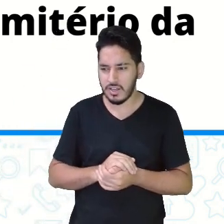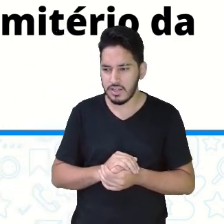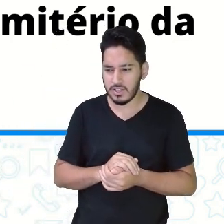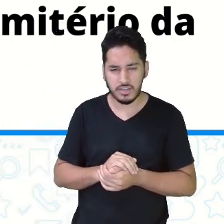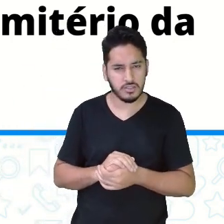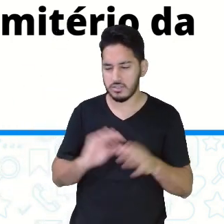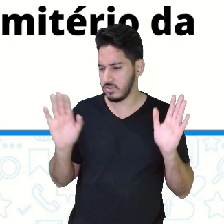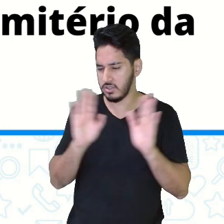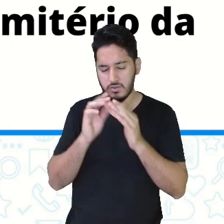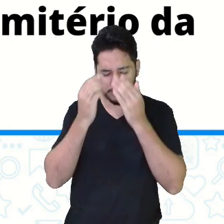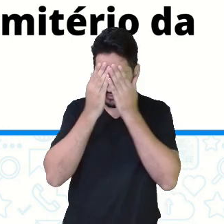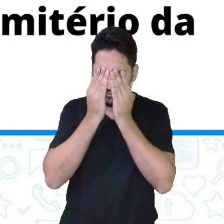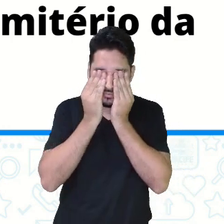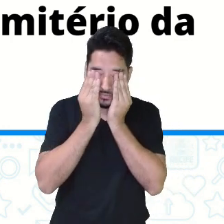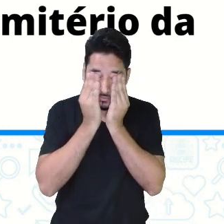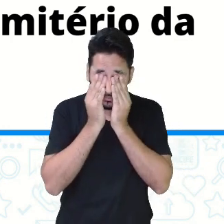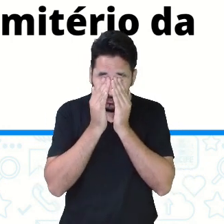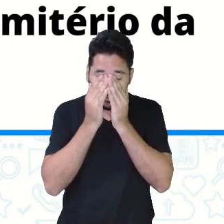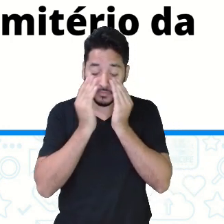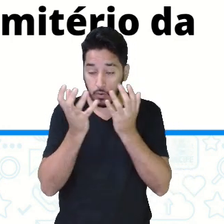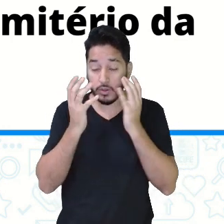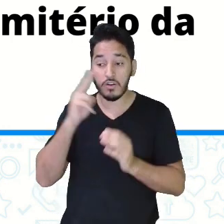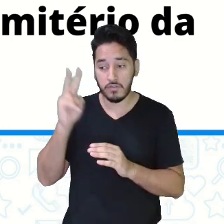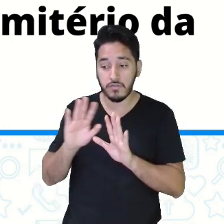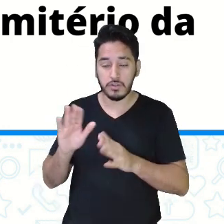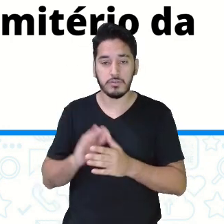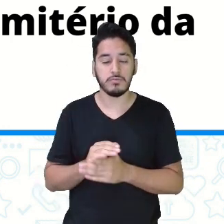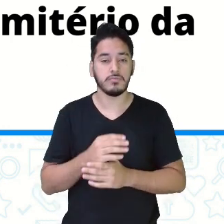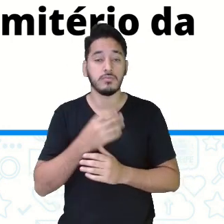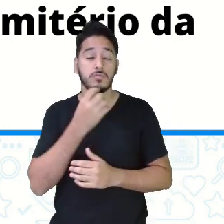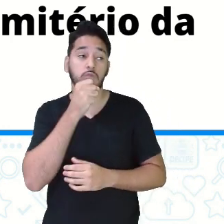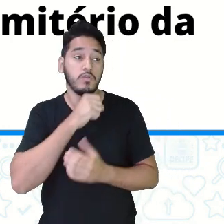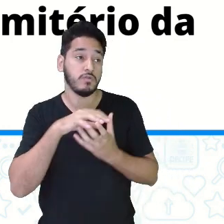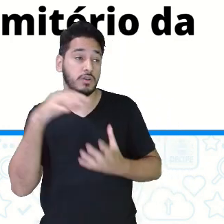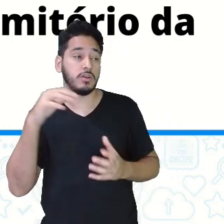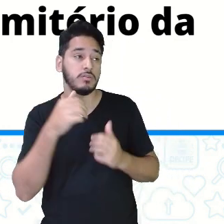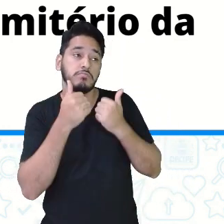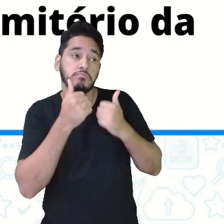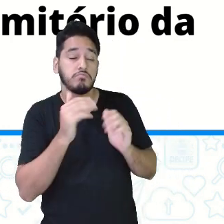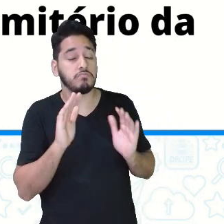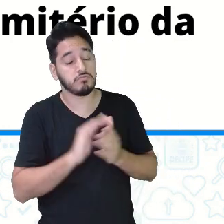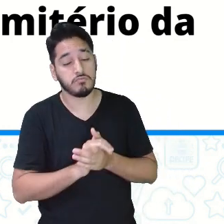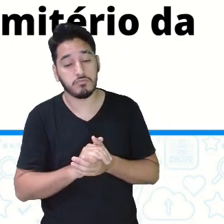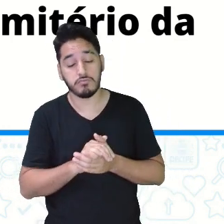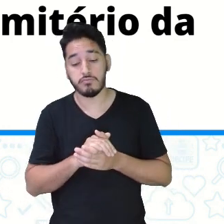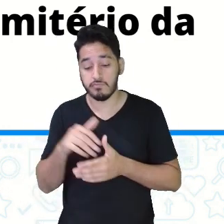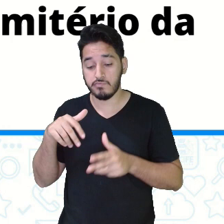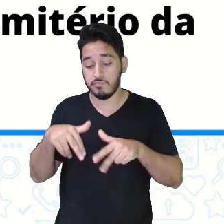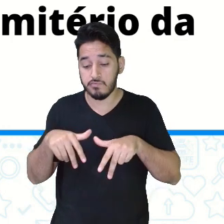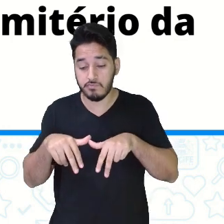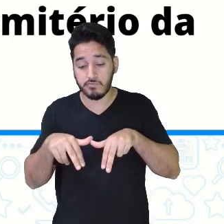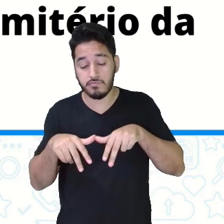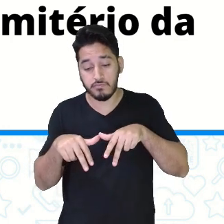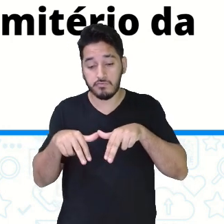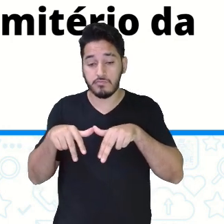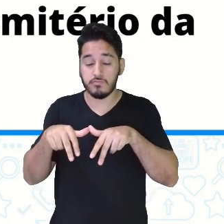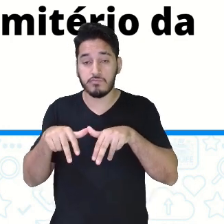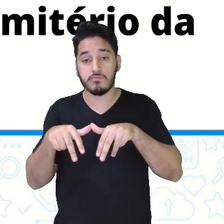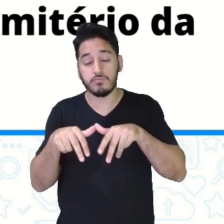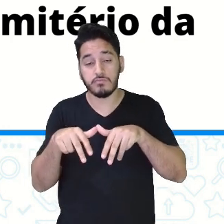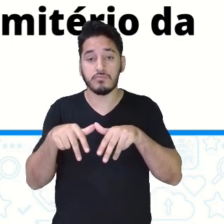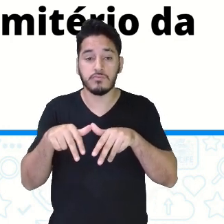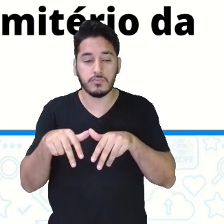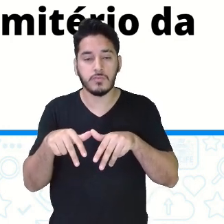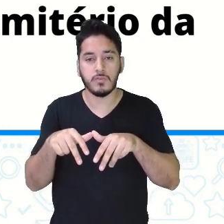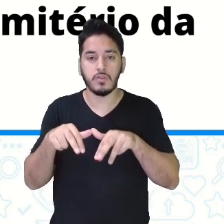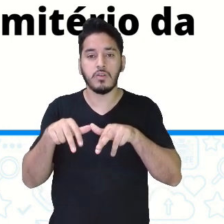um disparate. Mas quero ver. O velho não se fez de rogado. Em poucos minutos, estavam os